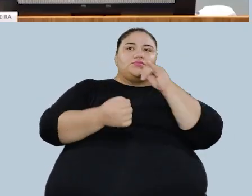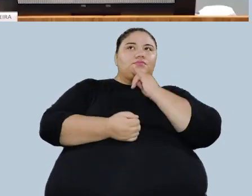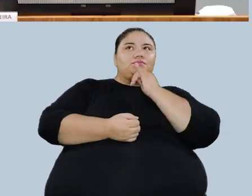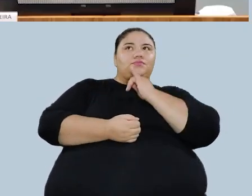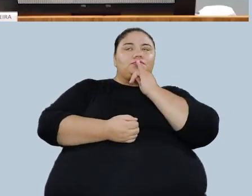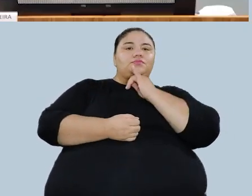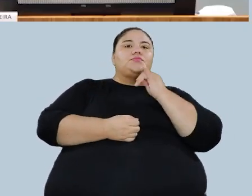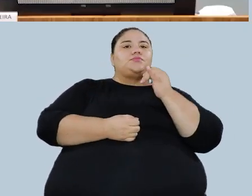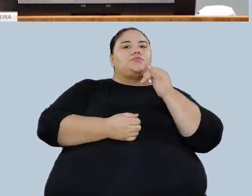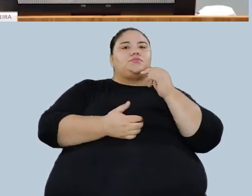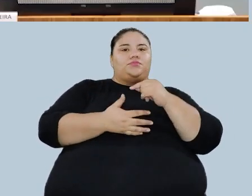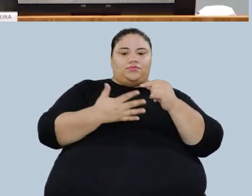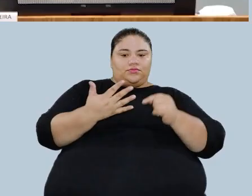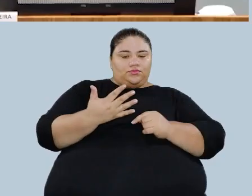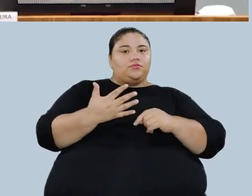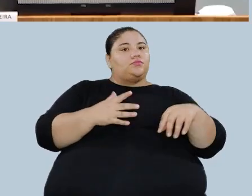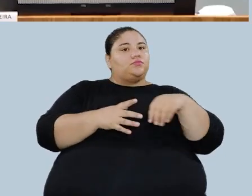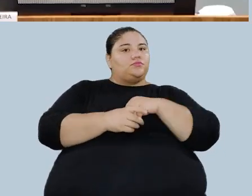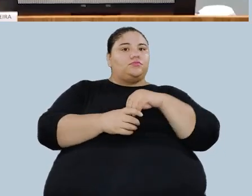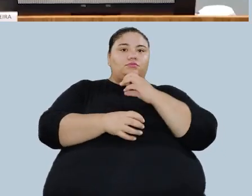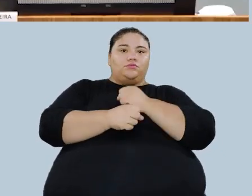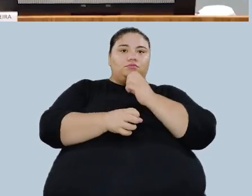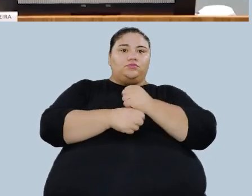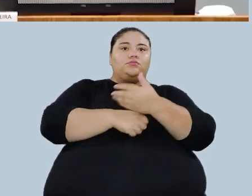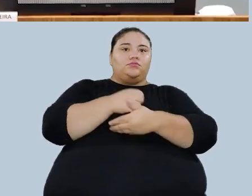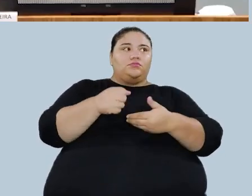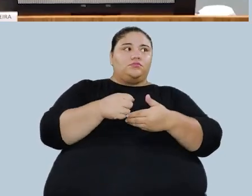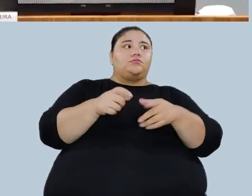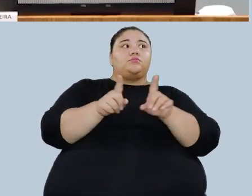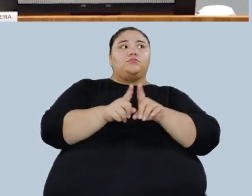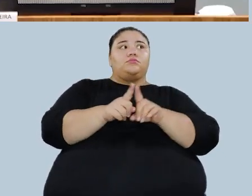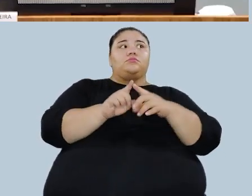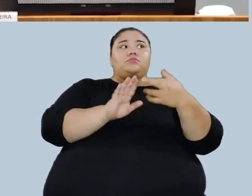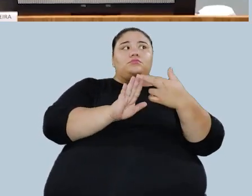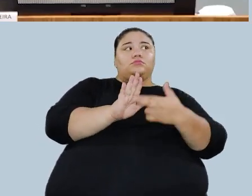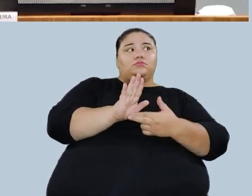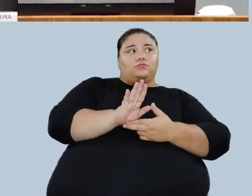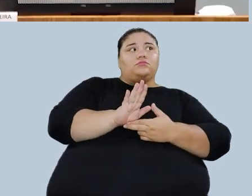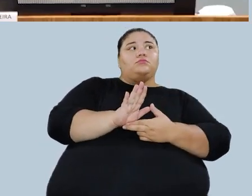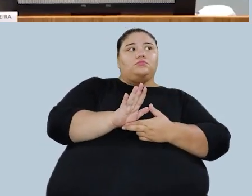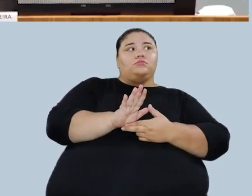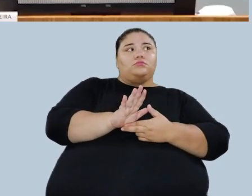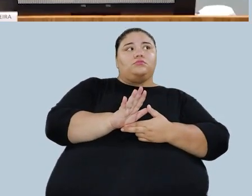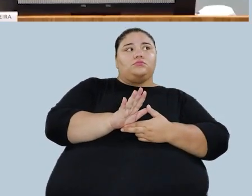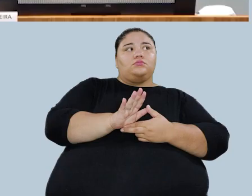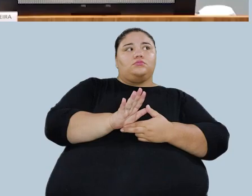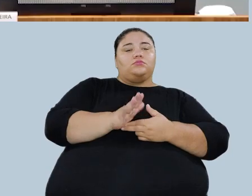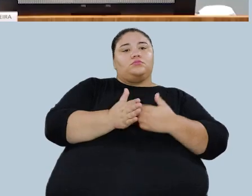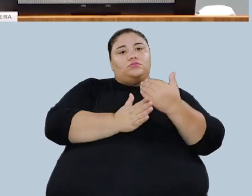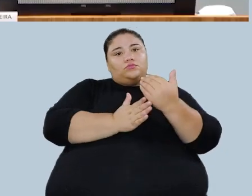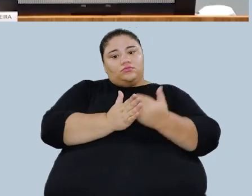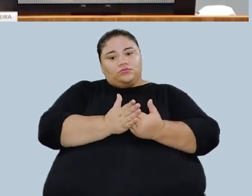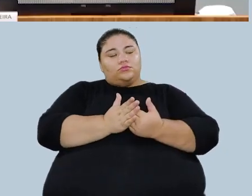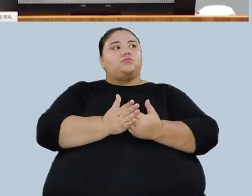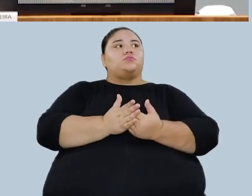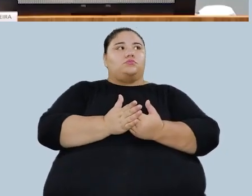bases quais são os elementos que comporão essa base de cálculo e os elementos que serão dedutíveis, né, que serão